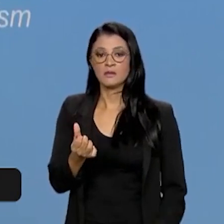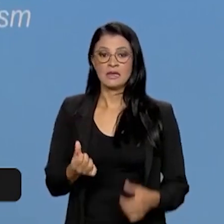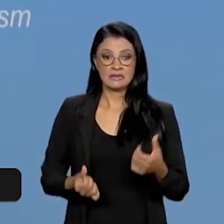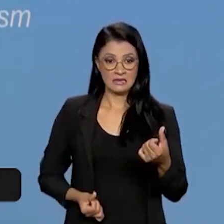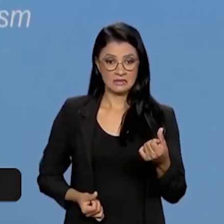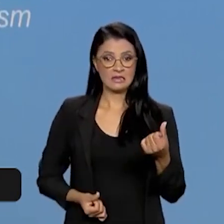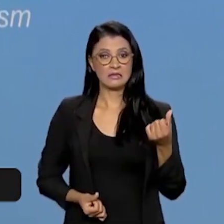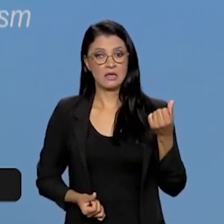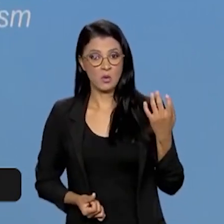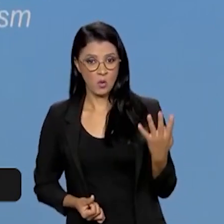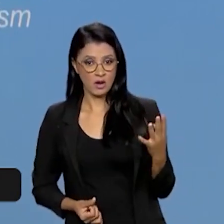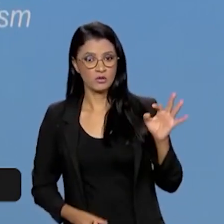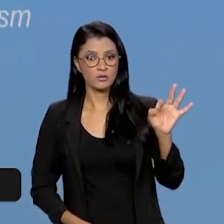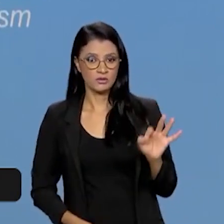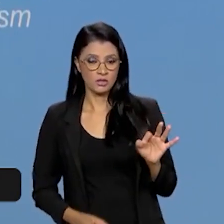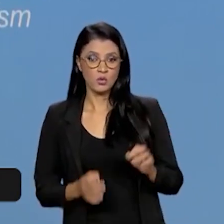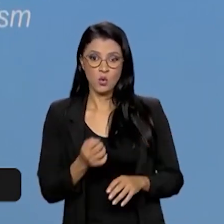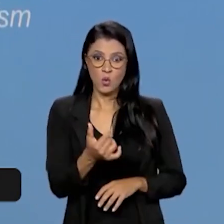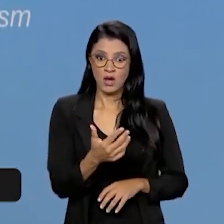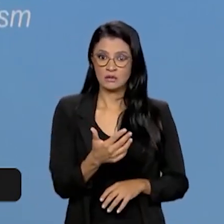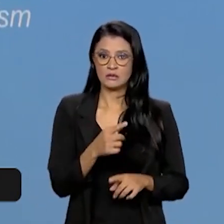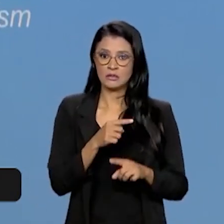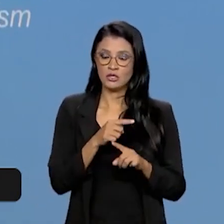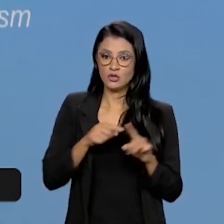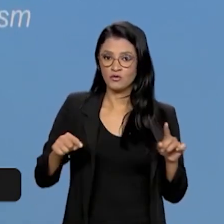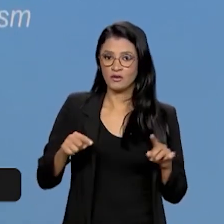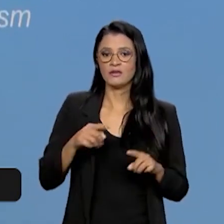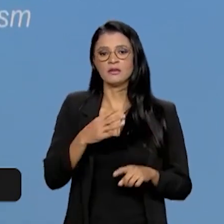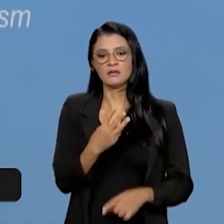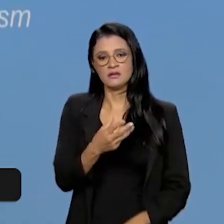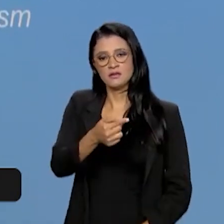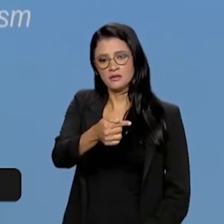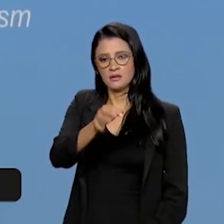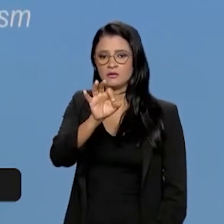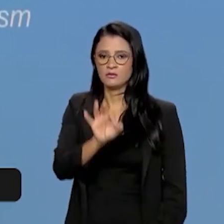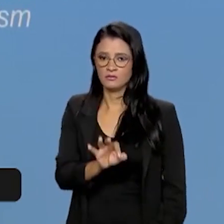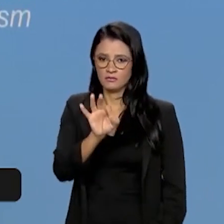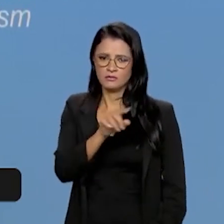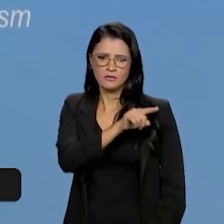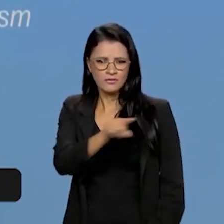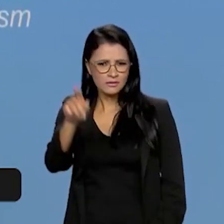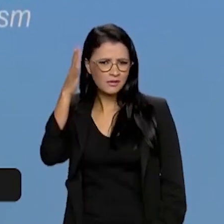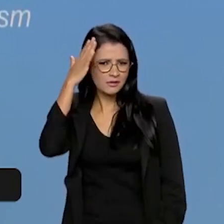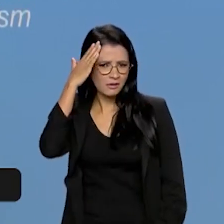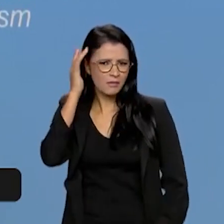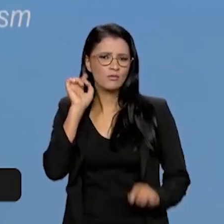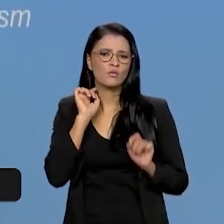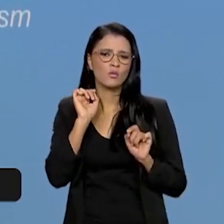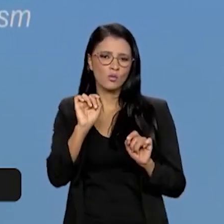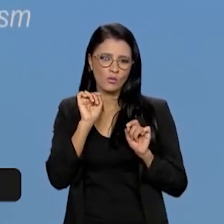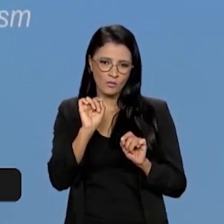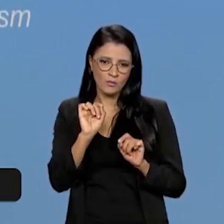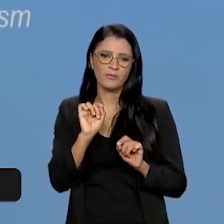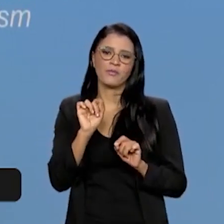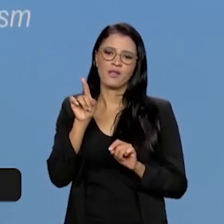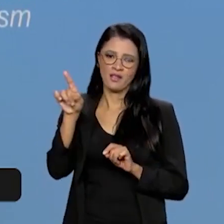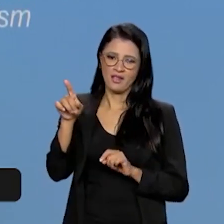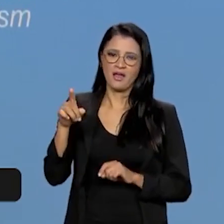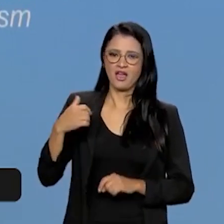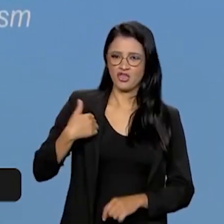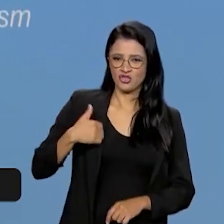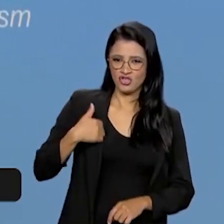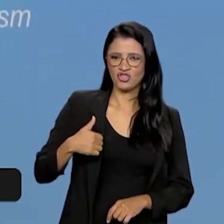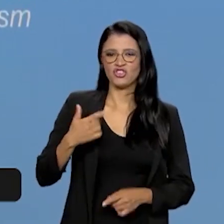36,64%, quase 37%. E vocês sabem que a vinda da Argentina, da